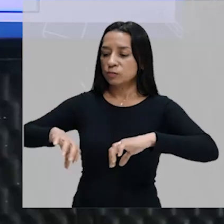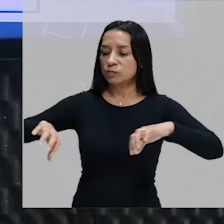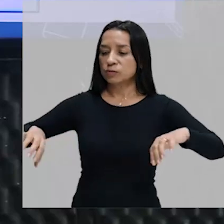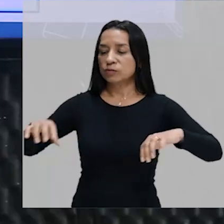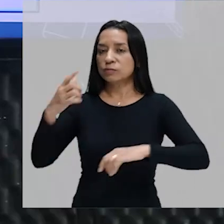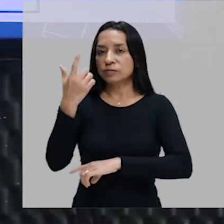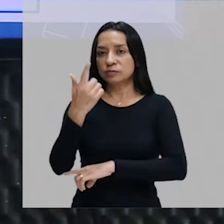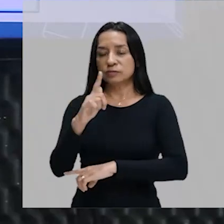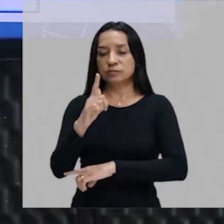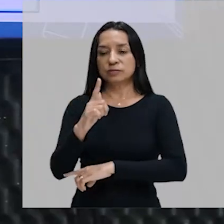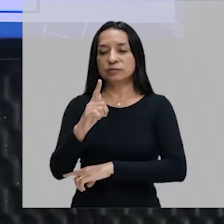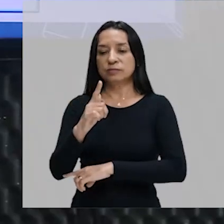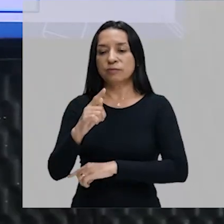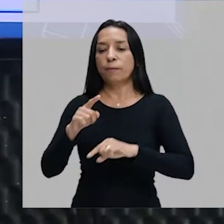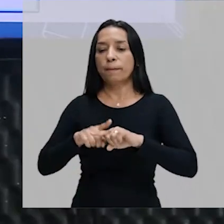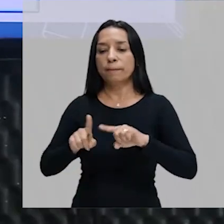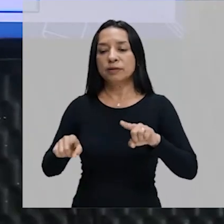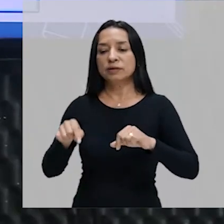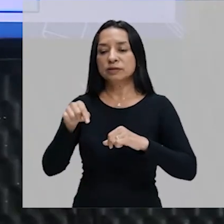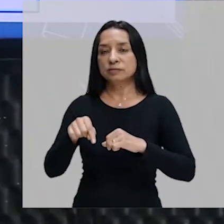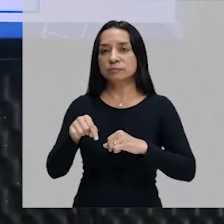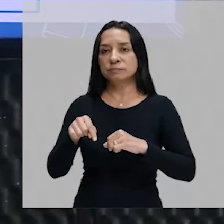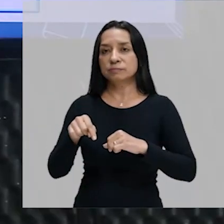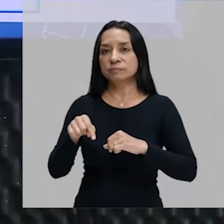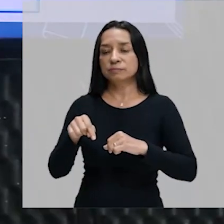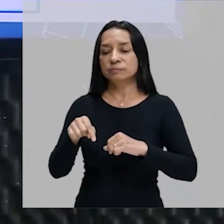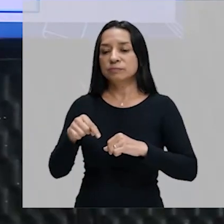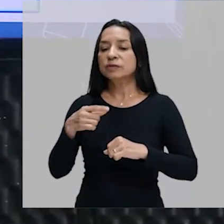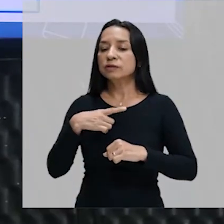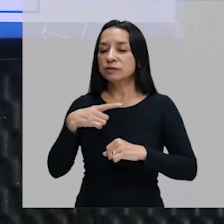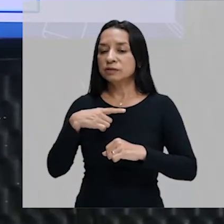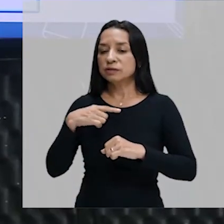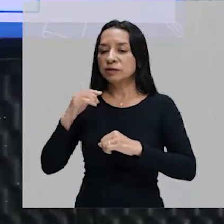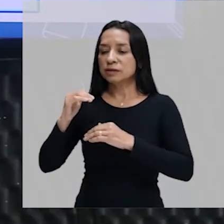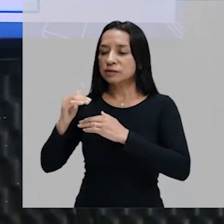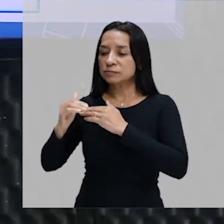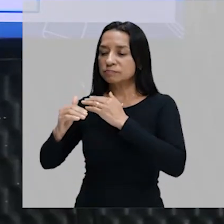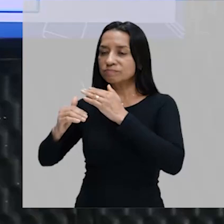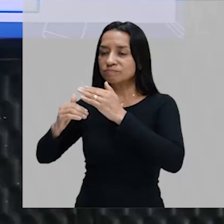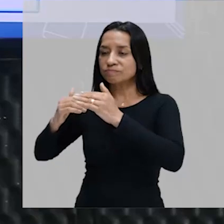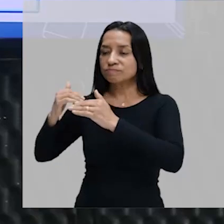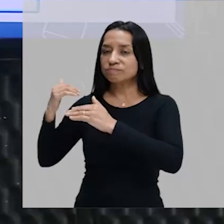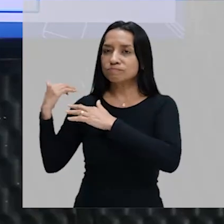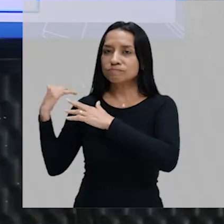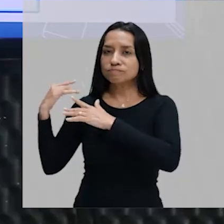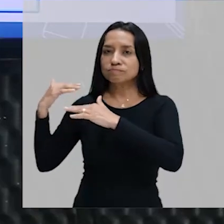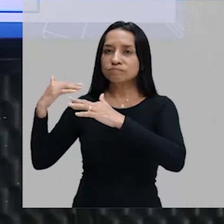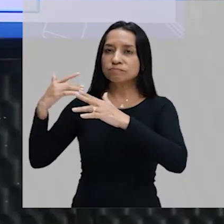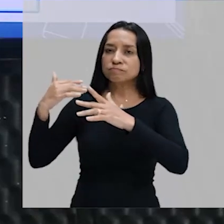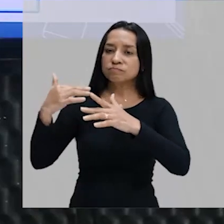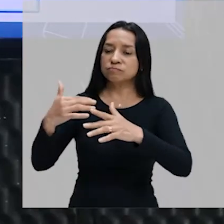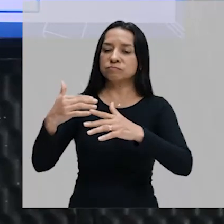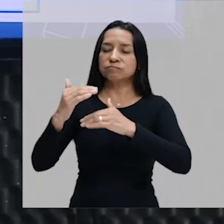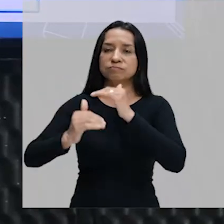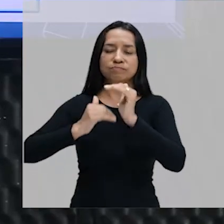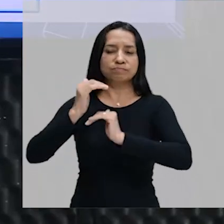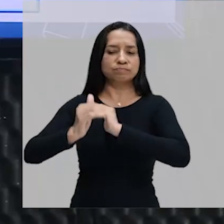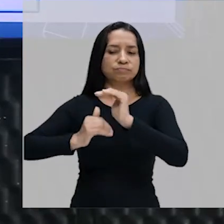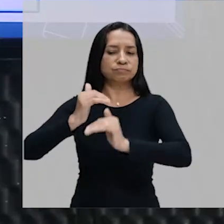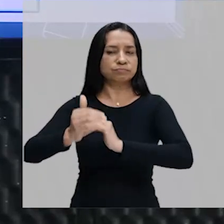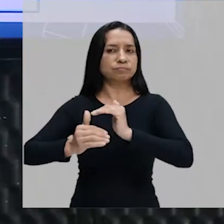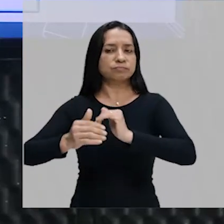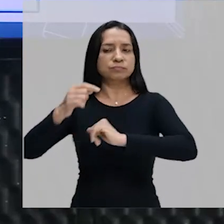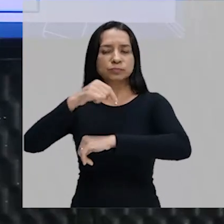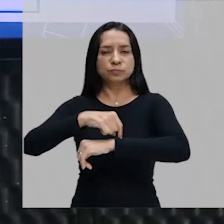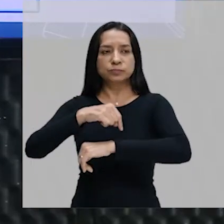Só que aqui, pessoal, vai ter que se passar muito tempo para que esses indivíduos acumulem diferenças,